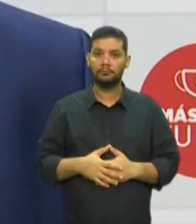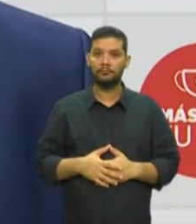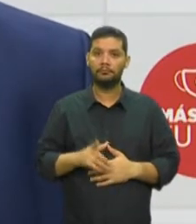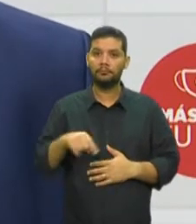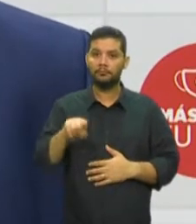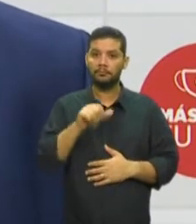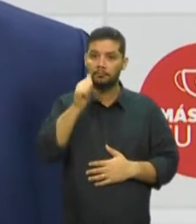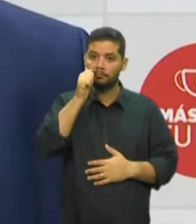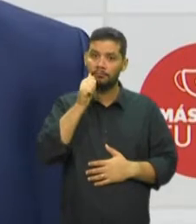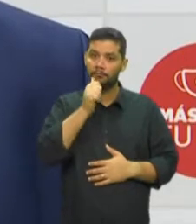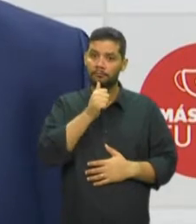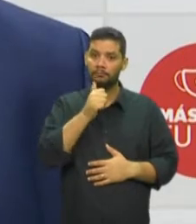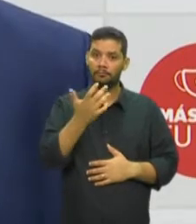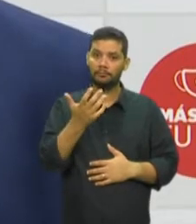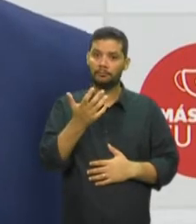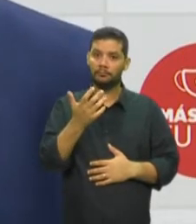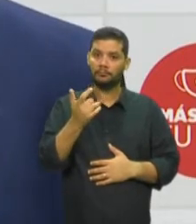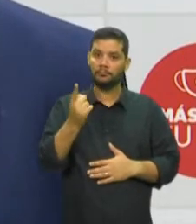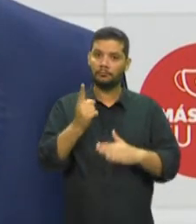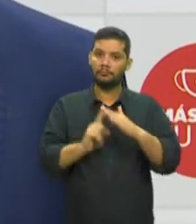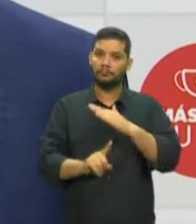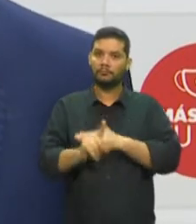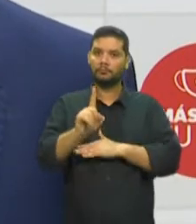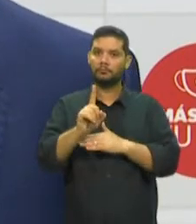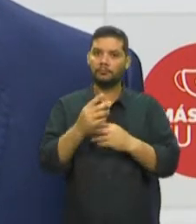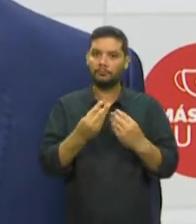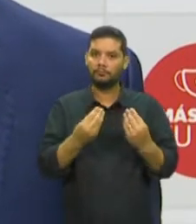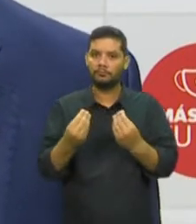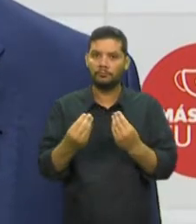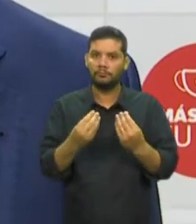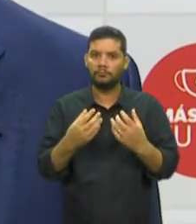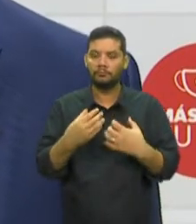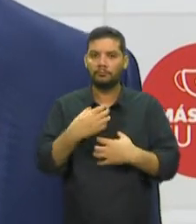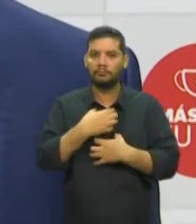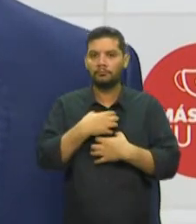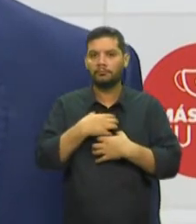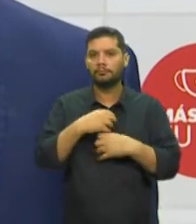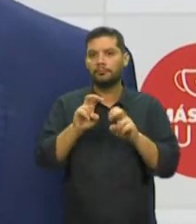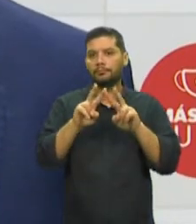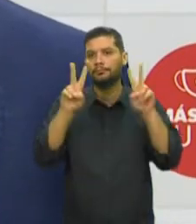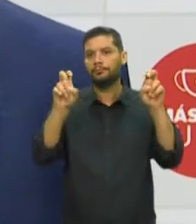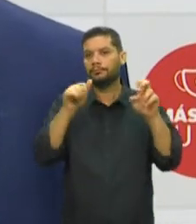mulher, ela vai estar mais sensível ao projeto, por exemplo,